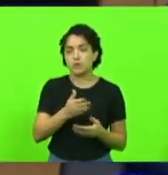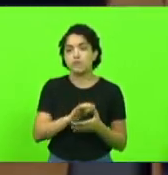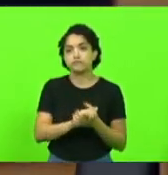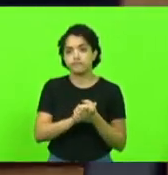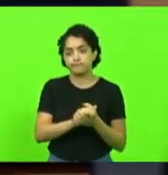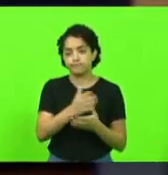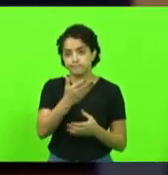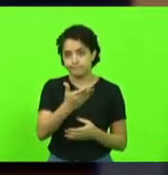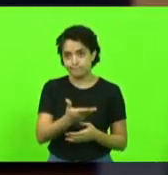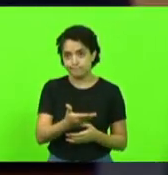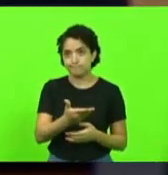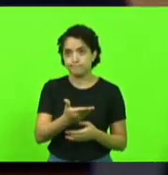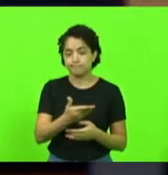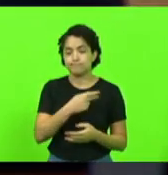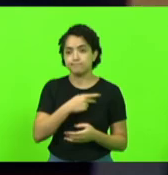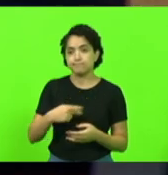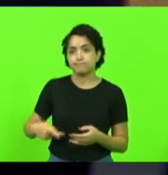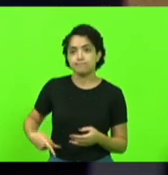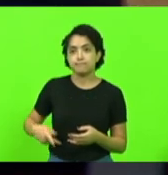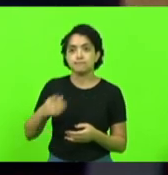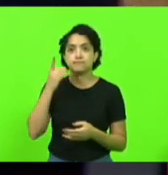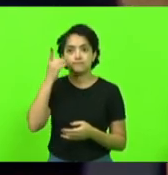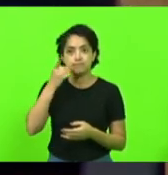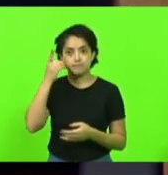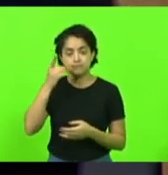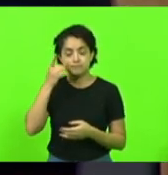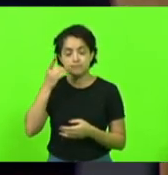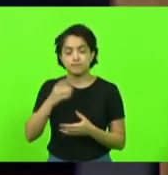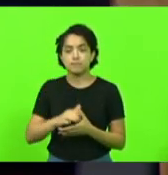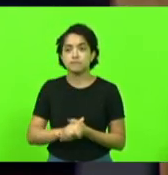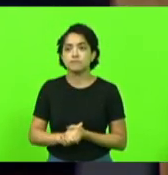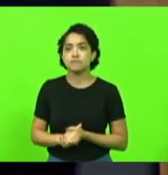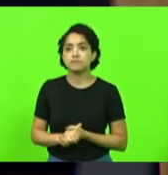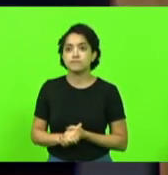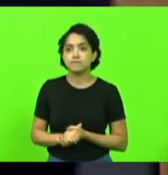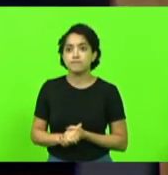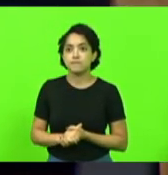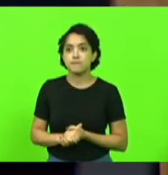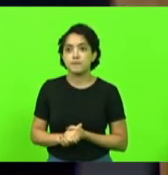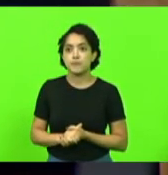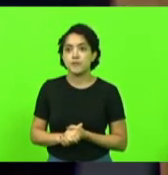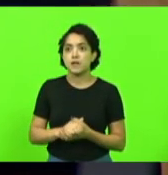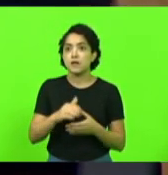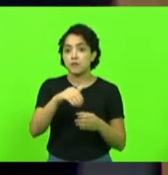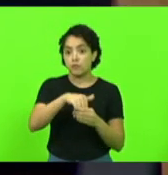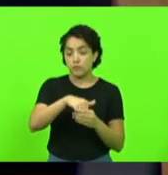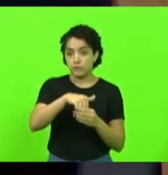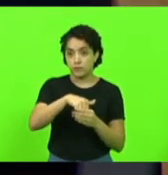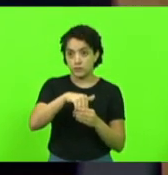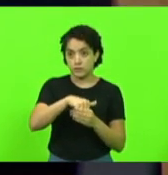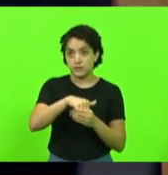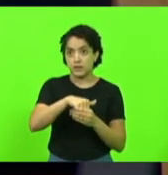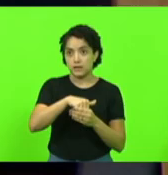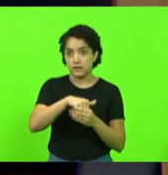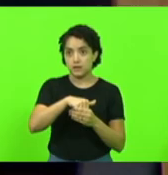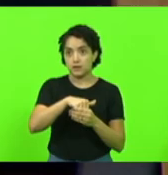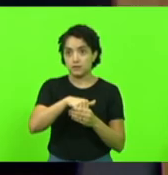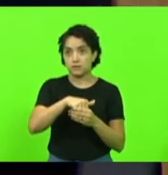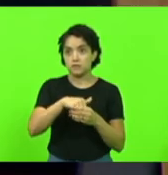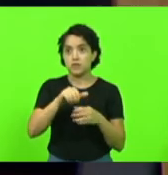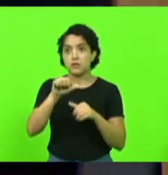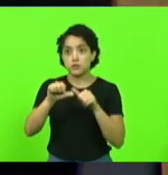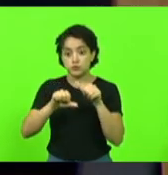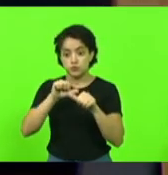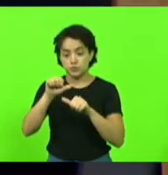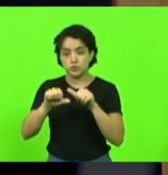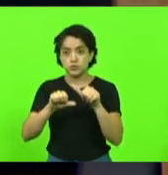Nadal, ex-diretor, os nobres colegas que nos assistem nos canais respectivos. Vou votar a favor desse substitutivo